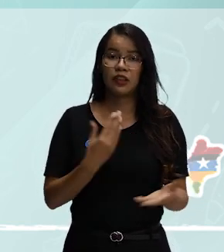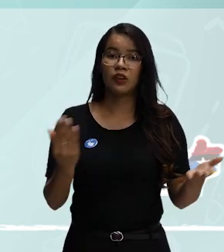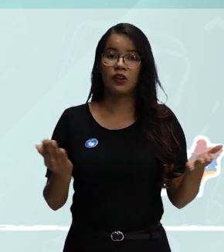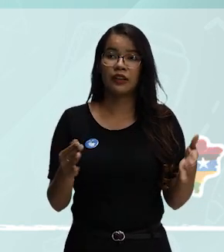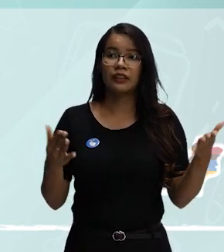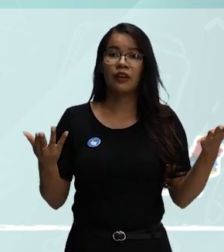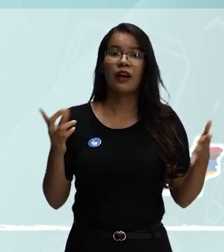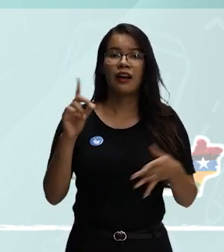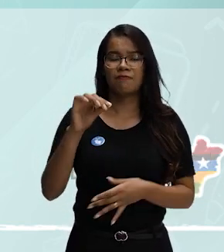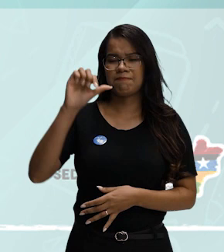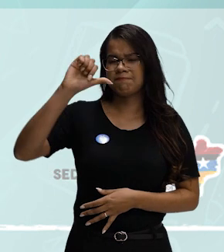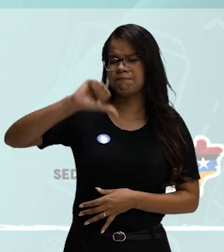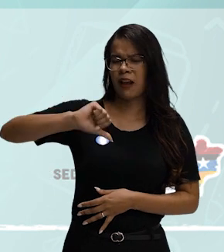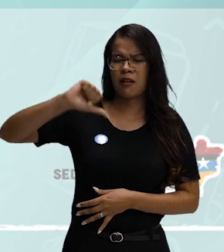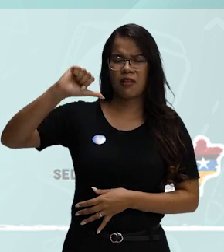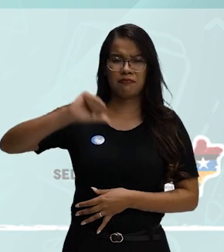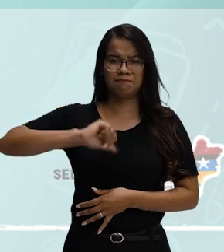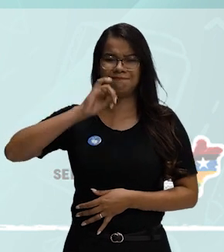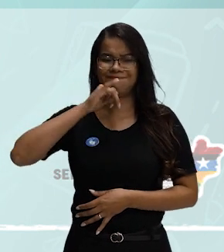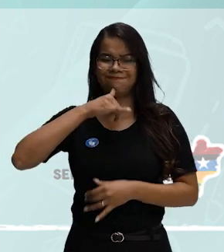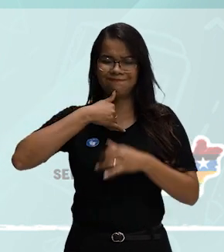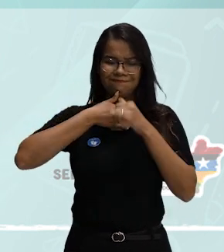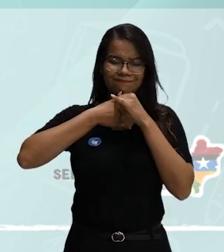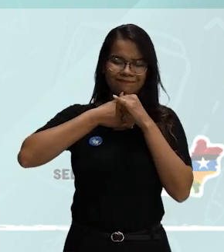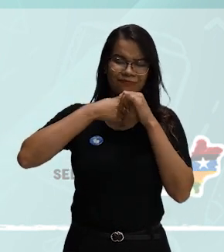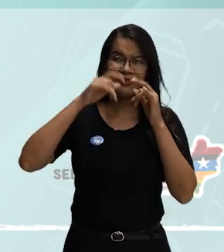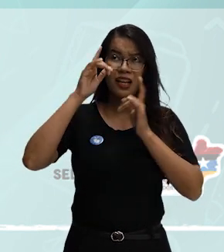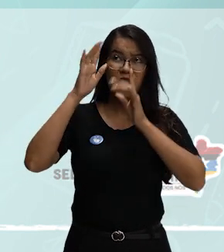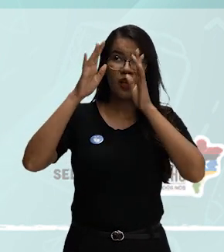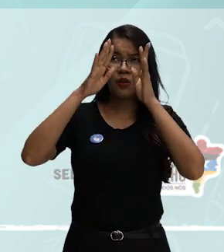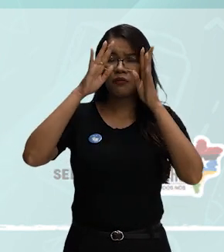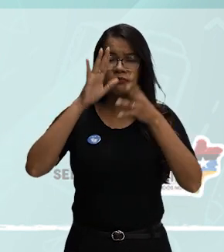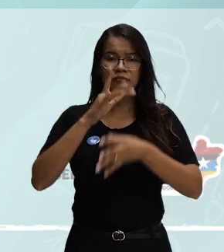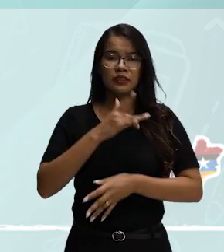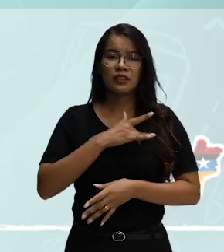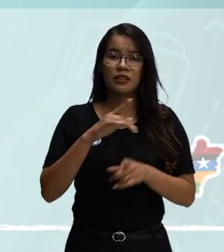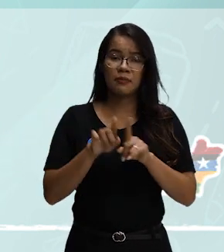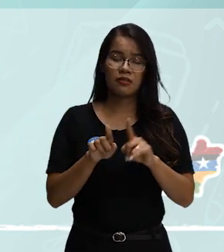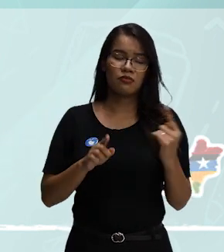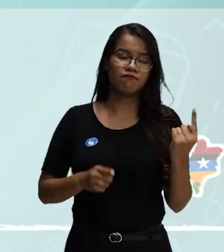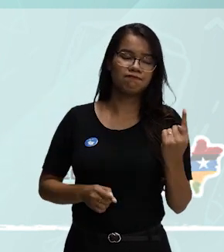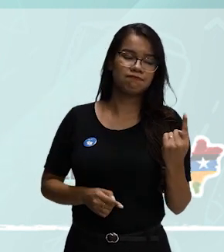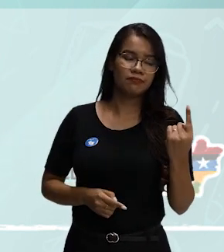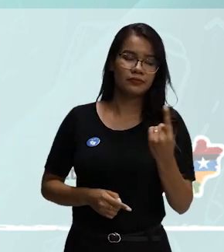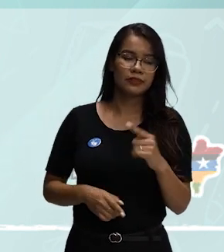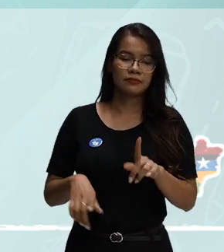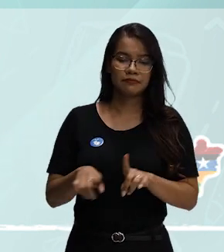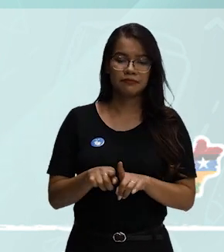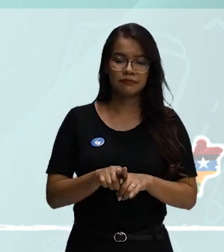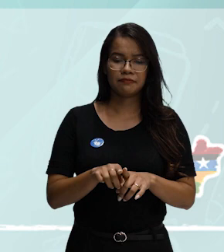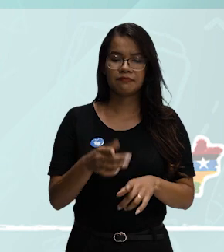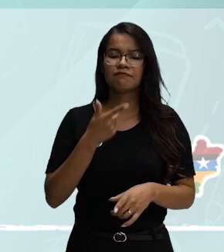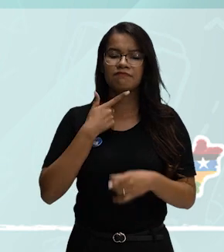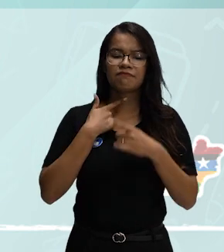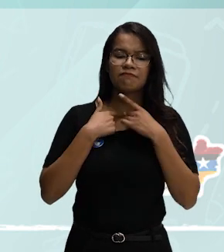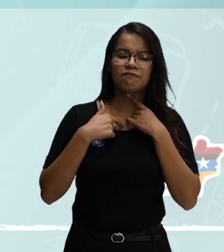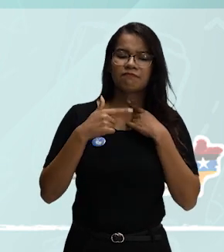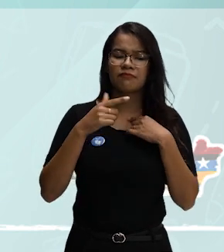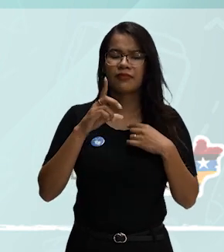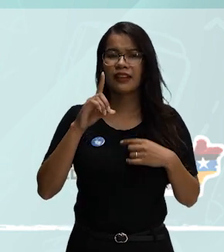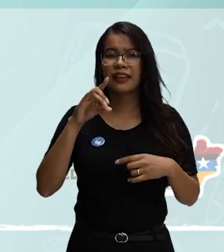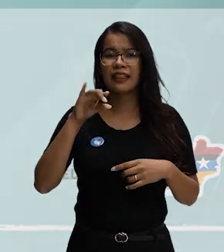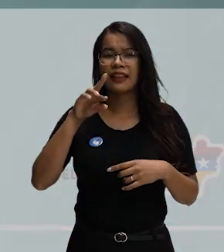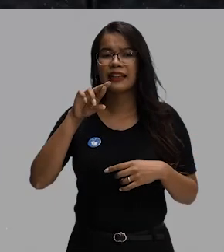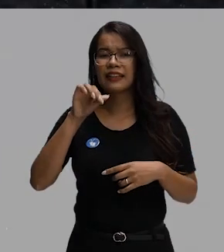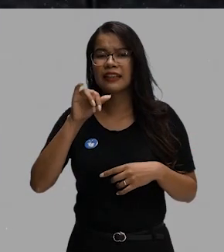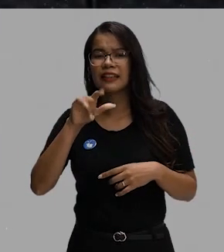é pessimismo puro, desilusão amorosa e solidão. Gosto pelo delírio e pelo macabro, aquilo que é